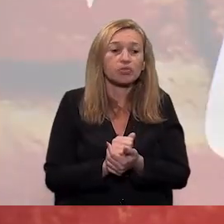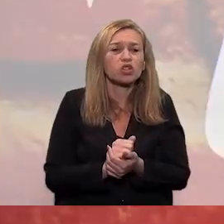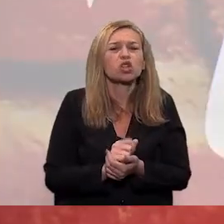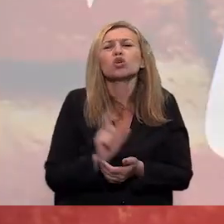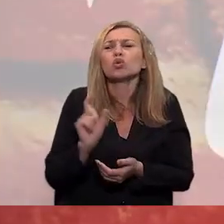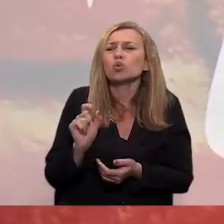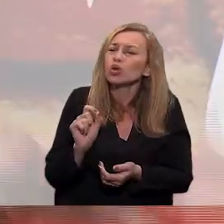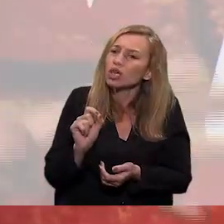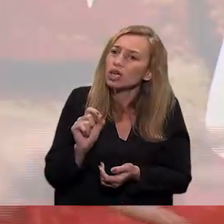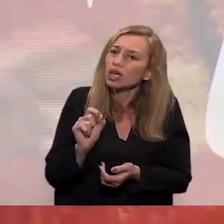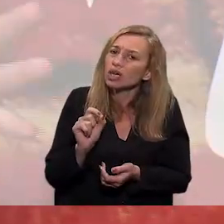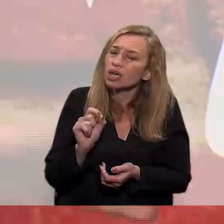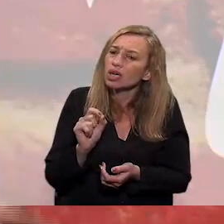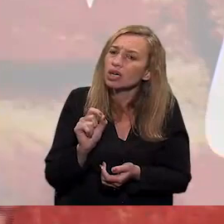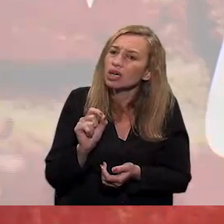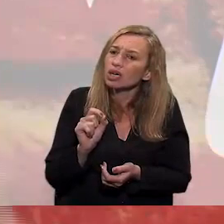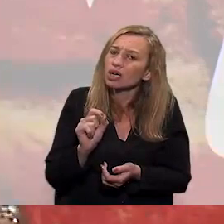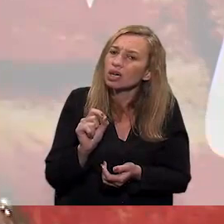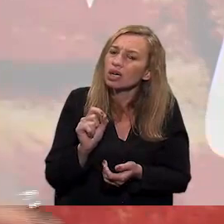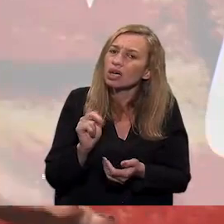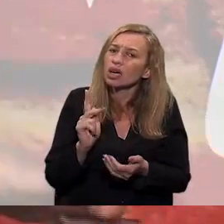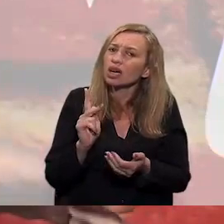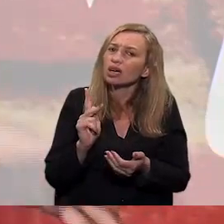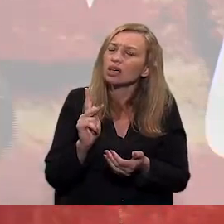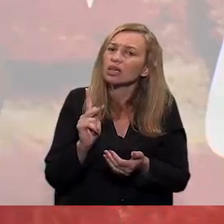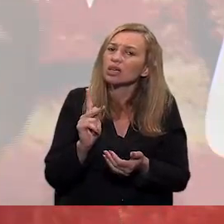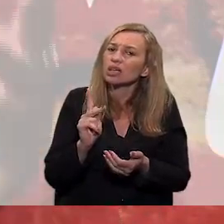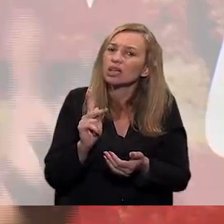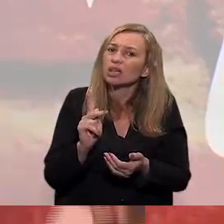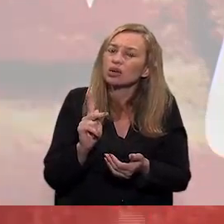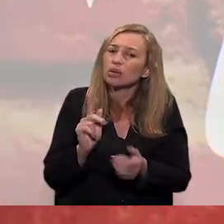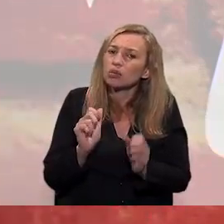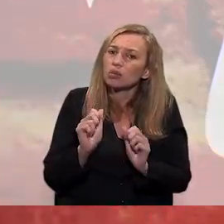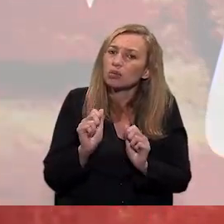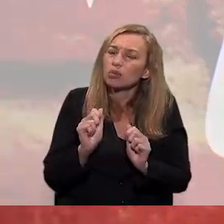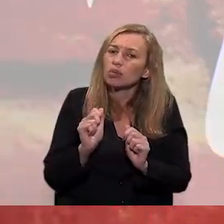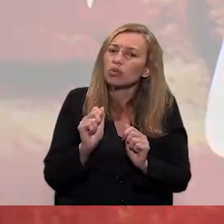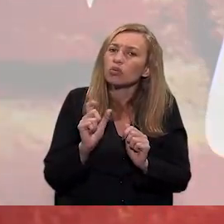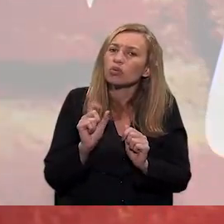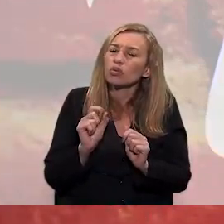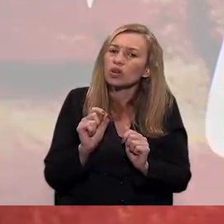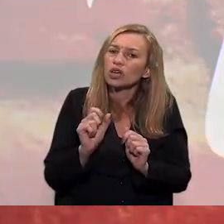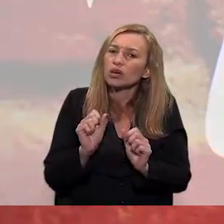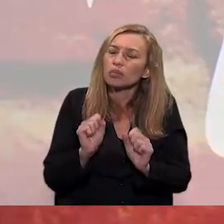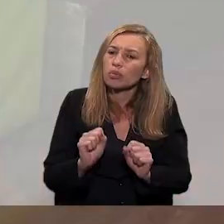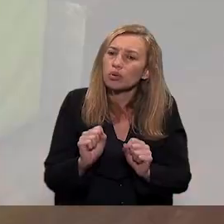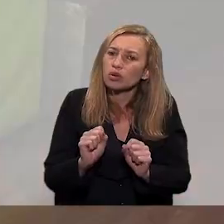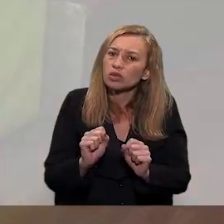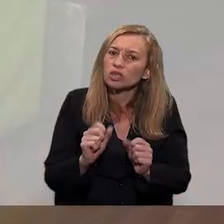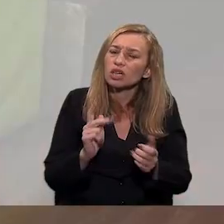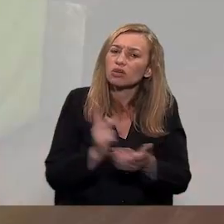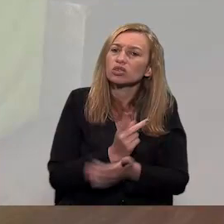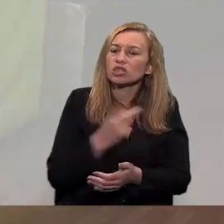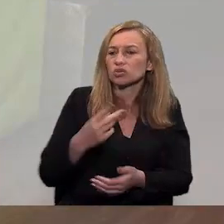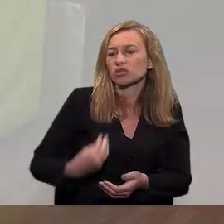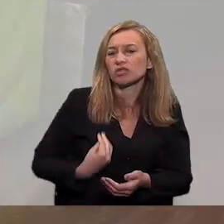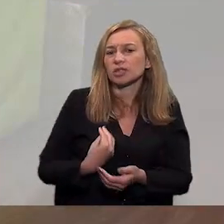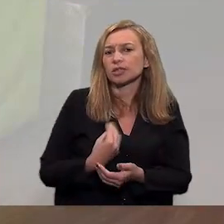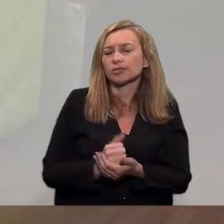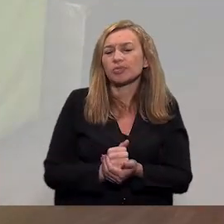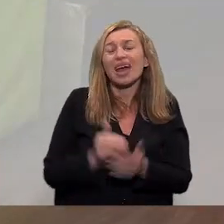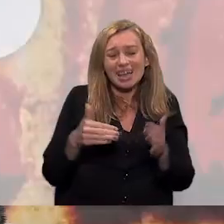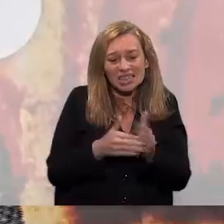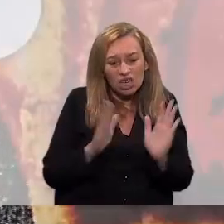escola. E o que esse fato trouxe de consequência aí para sua vida, Bruna? Então,